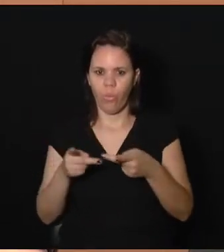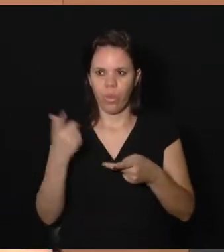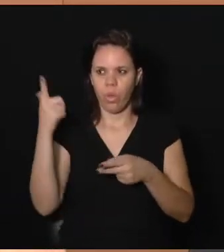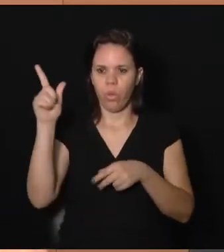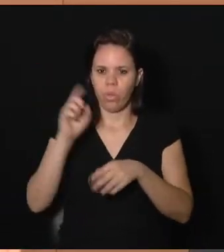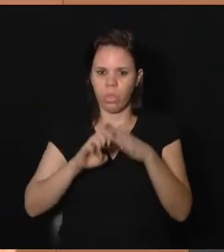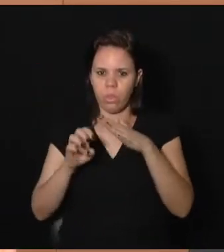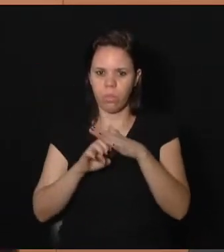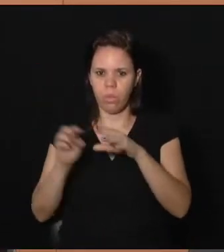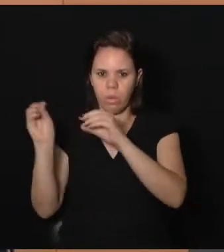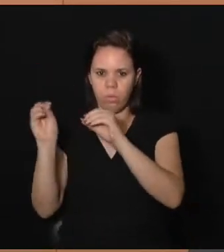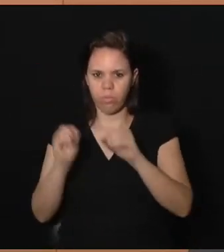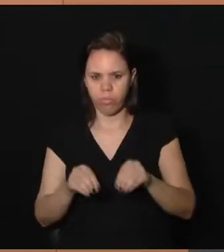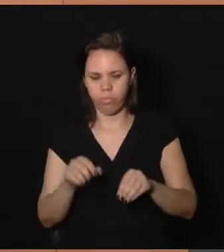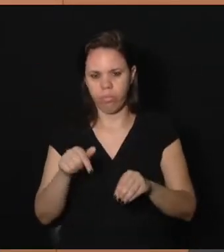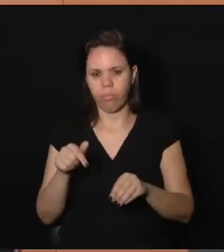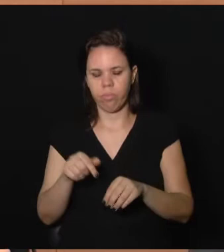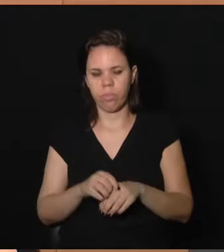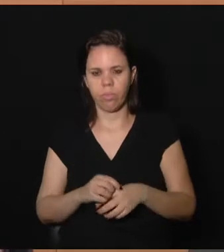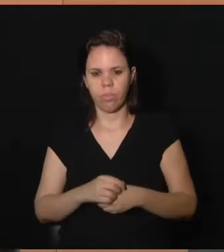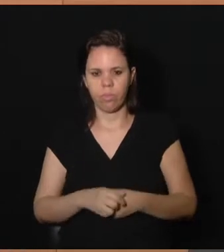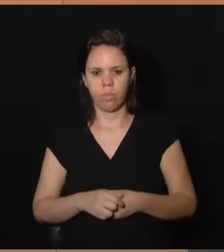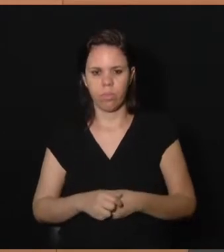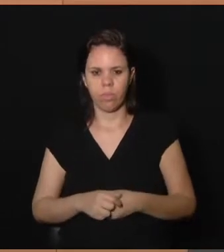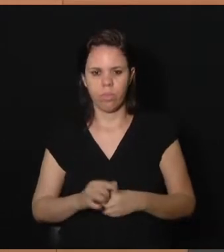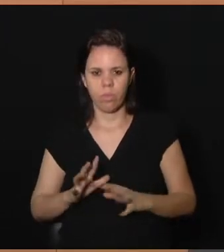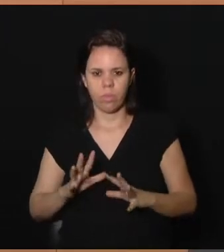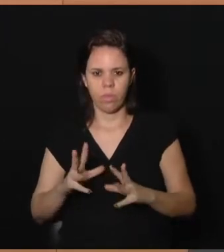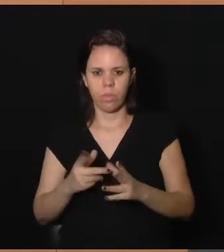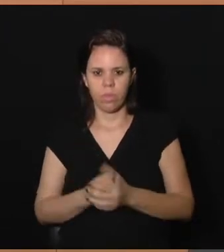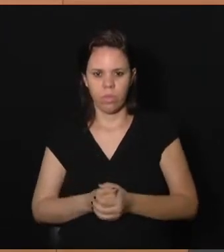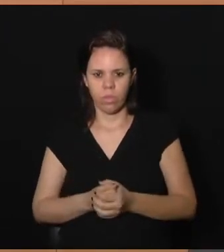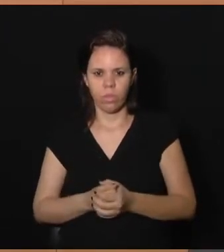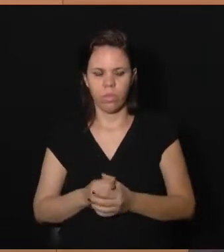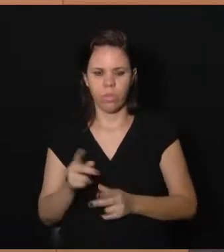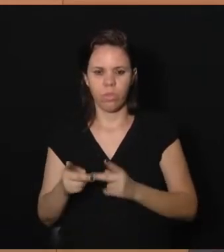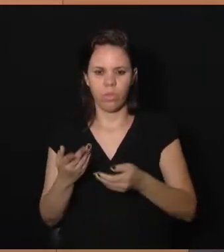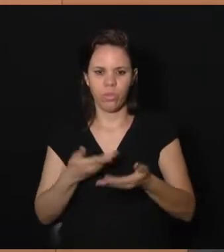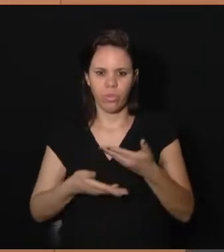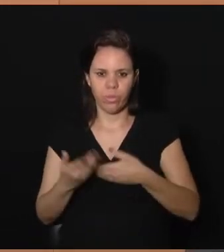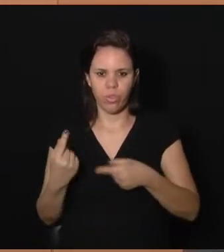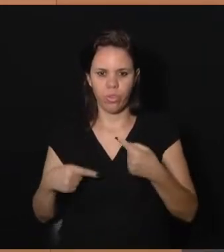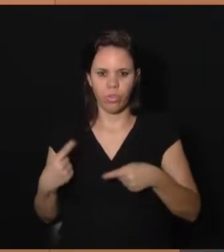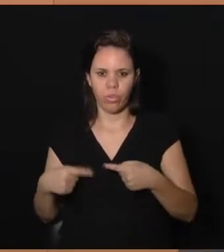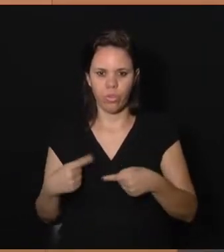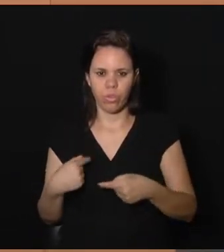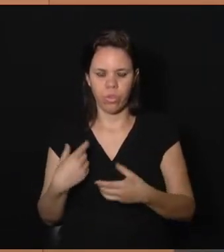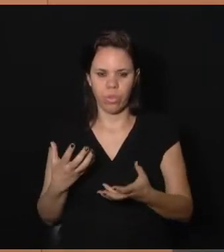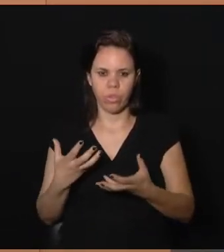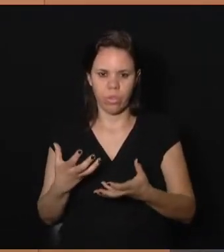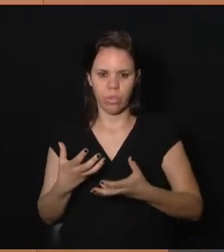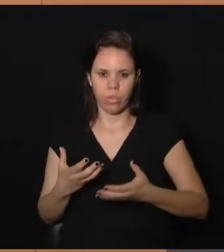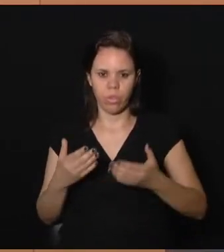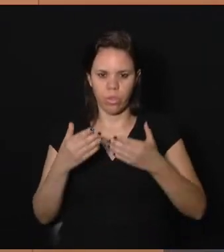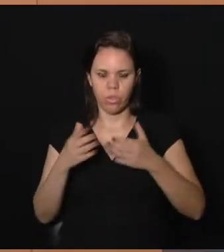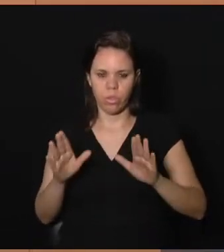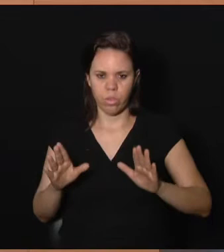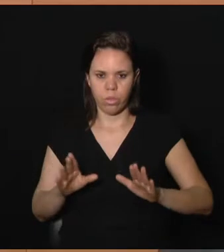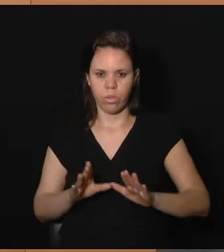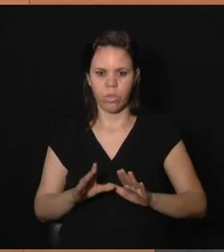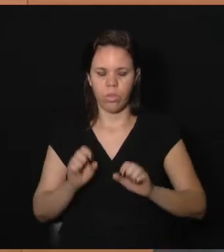aqui, trazer, enfim, todos aqueles envolvidos para a discussão. Queremos aqui jogo aberto,